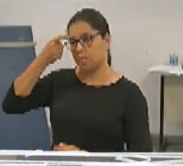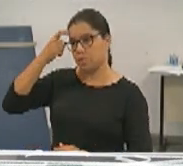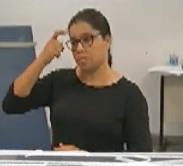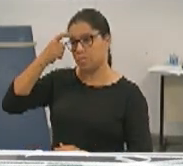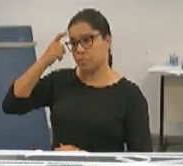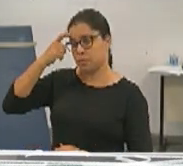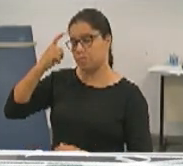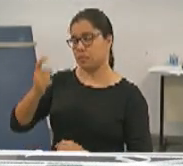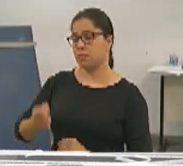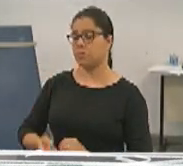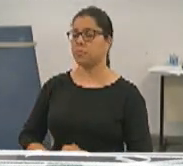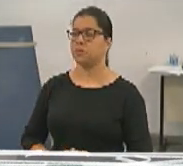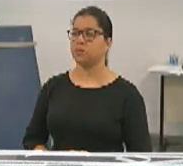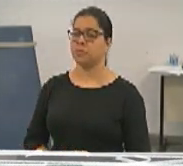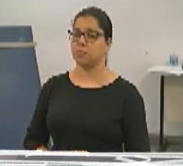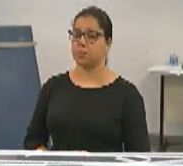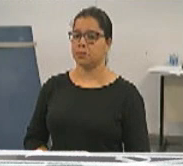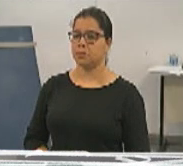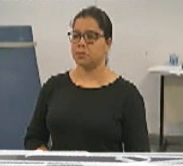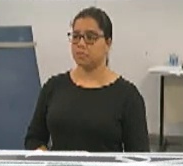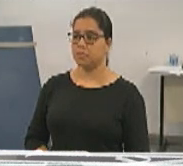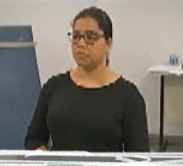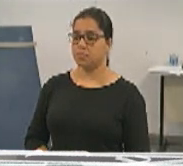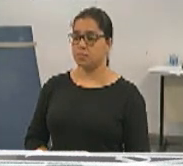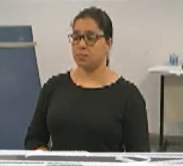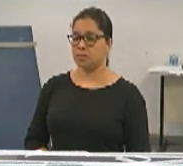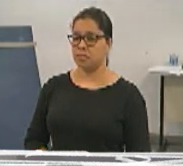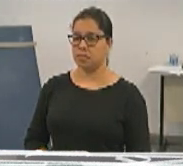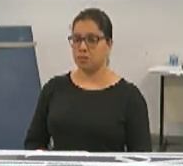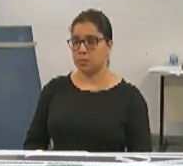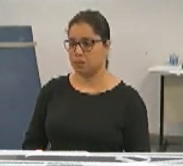Liane. Sim, eu pediria.